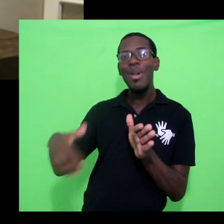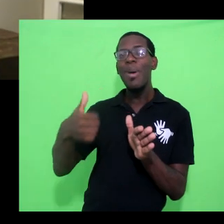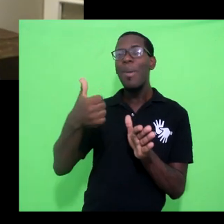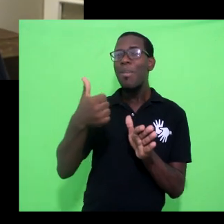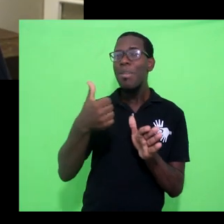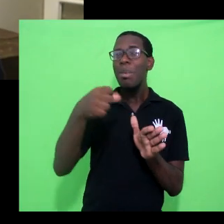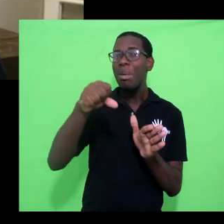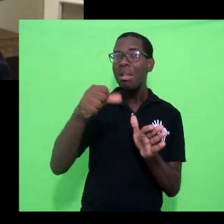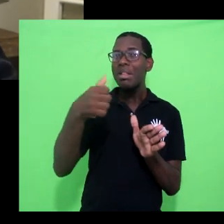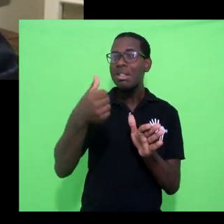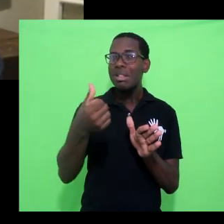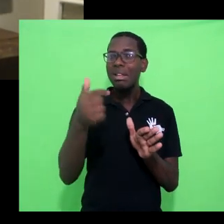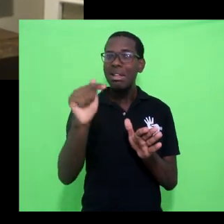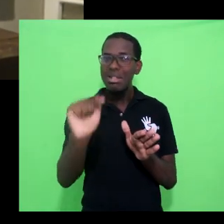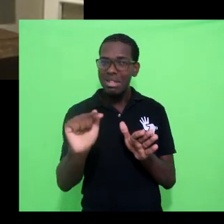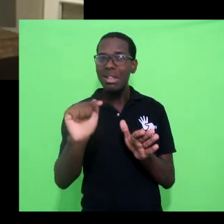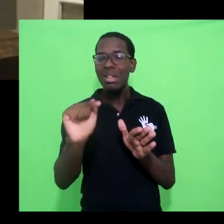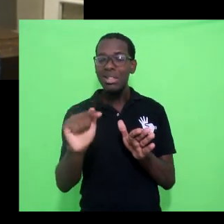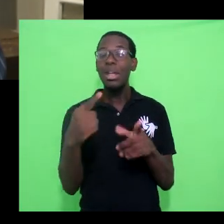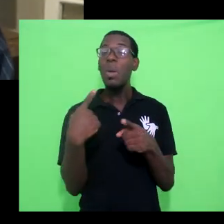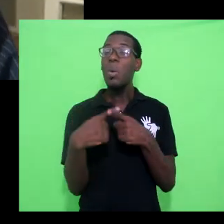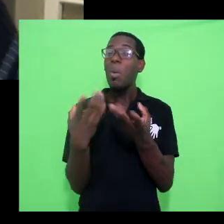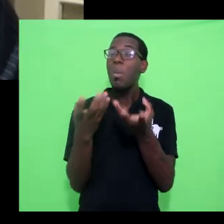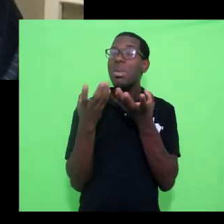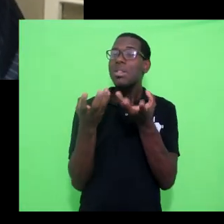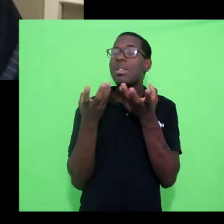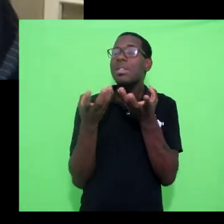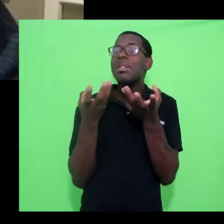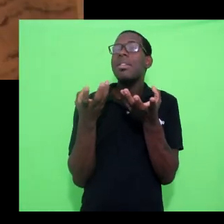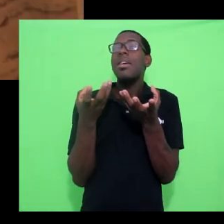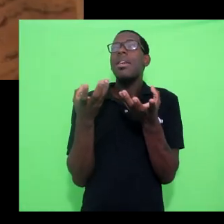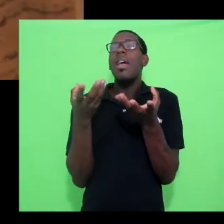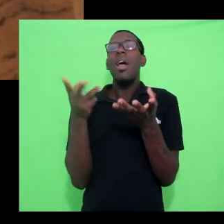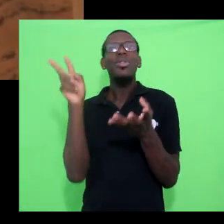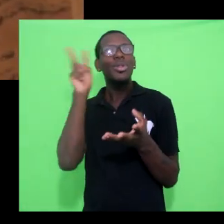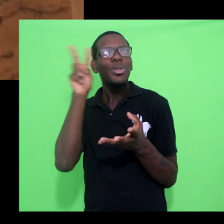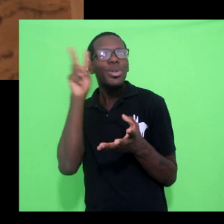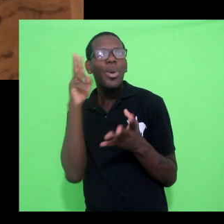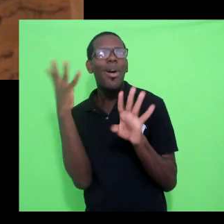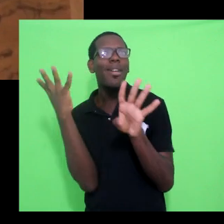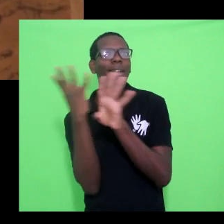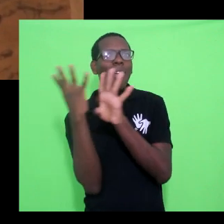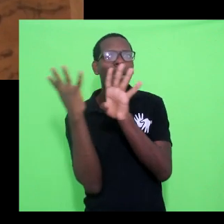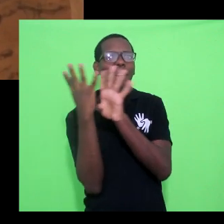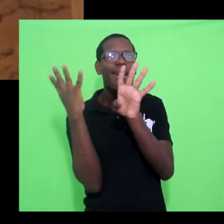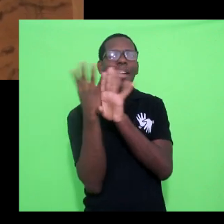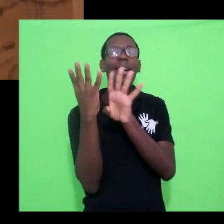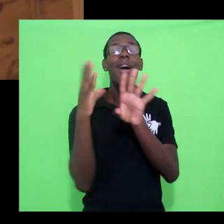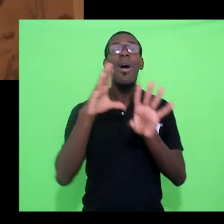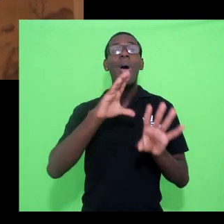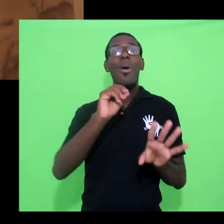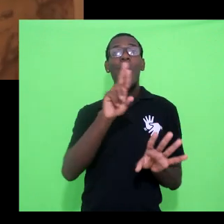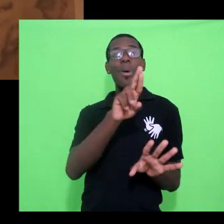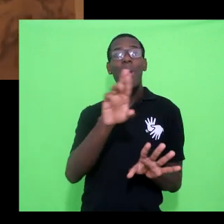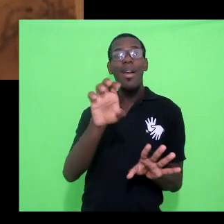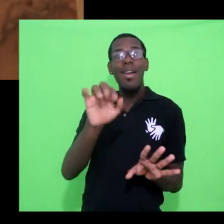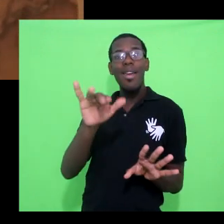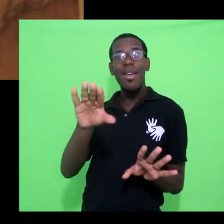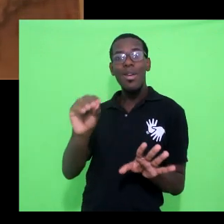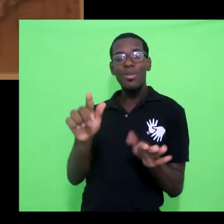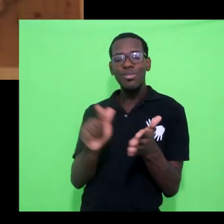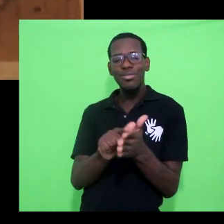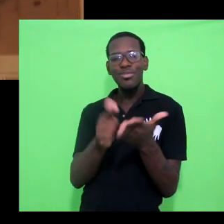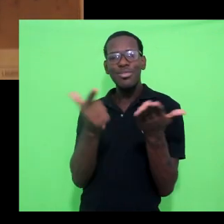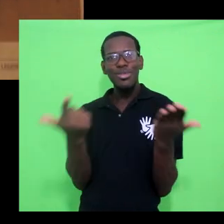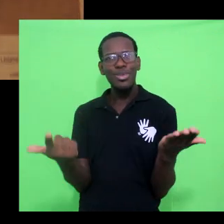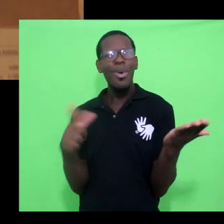anos 70, comecei a me interessar pela história da cidade. Por conta própria, lendo um artigo no Correio da Lavoura, um jornal semanal